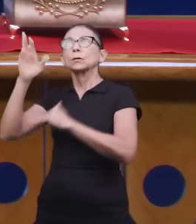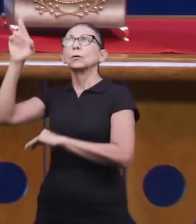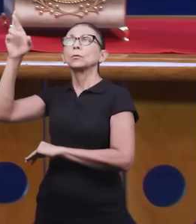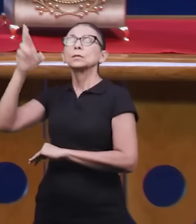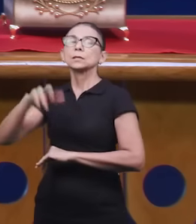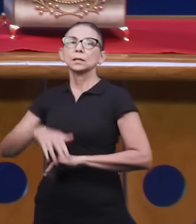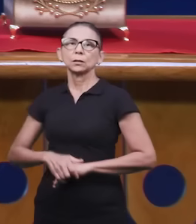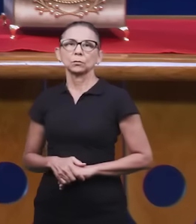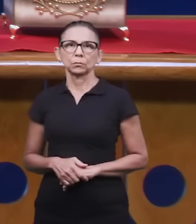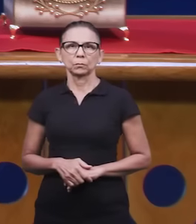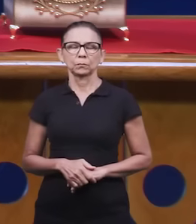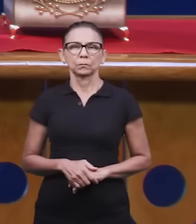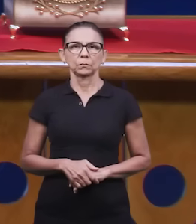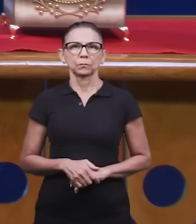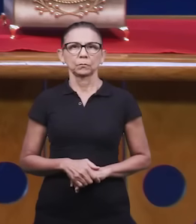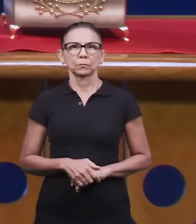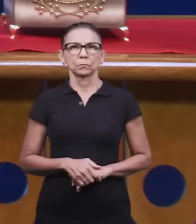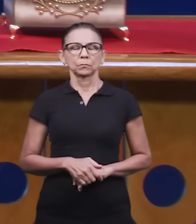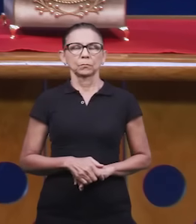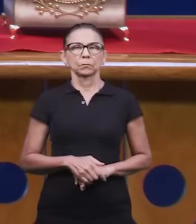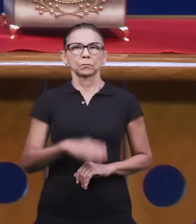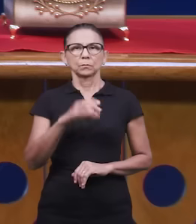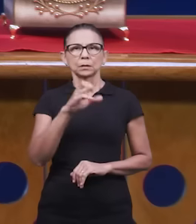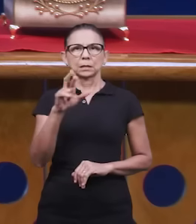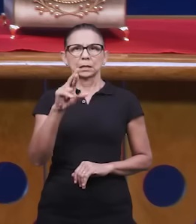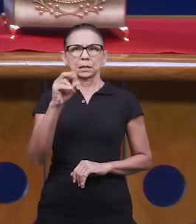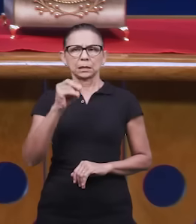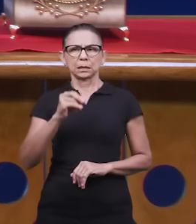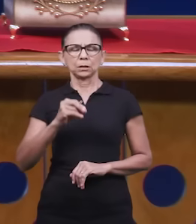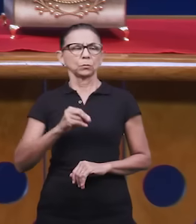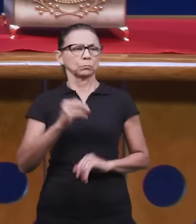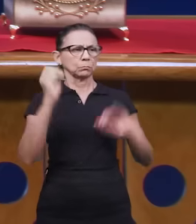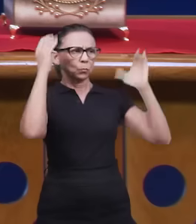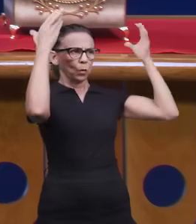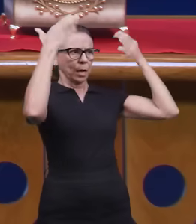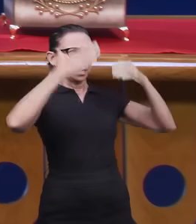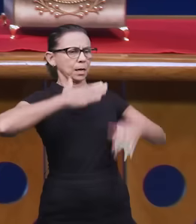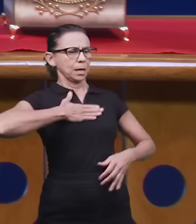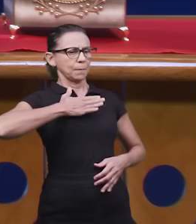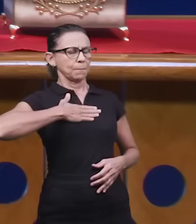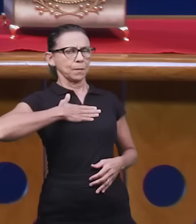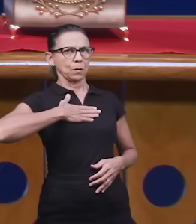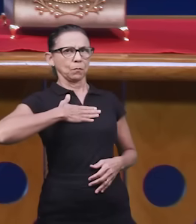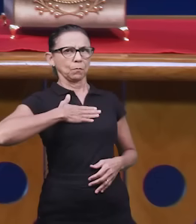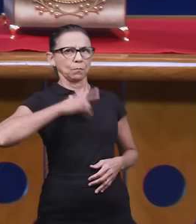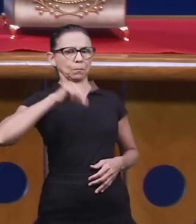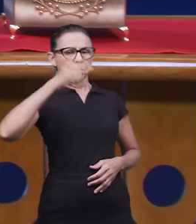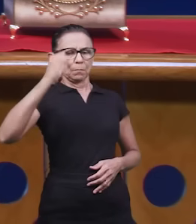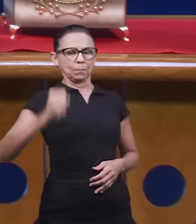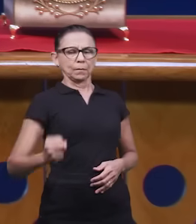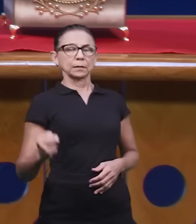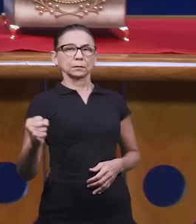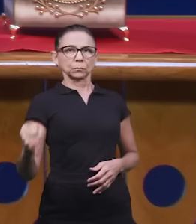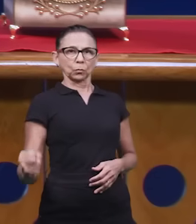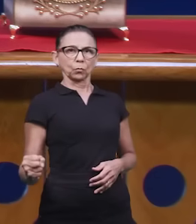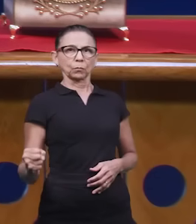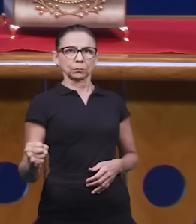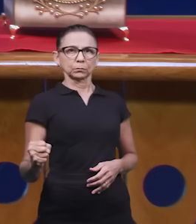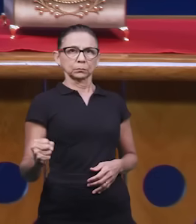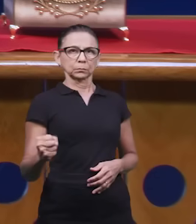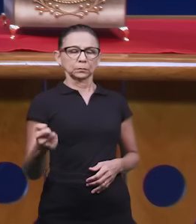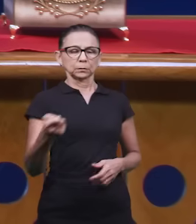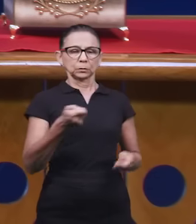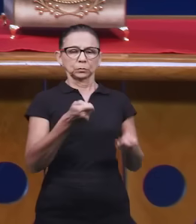Senhor. E chamou de meu pastor porque o pastor é que leva o rebanho a pastos verdejantes. E